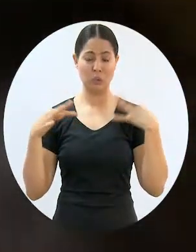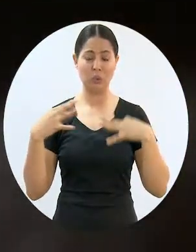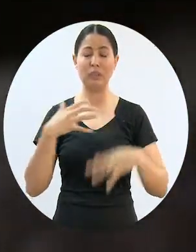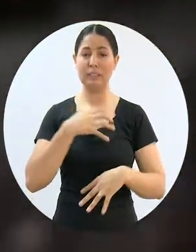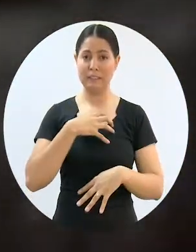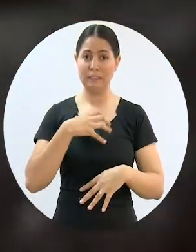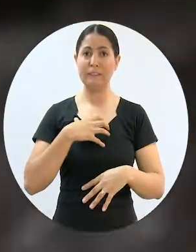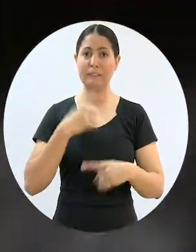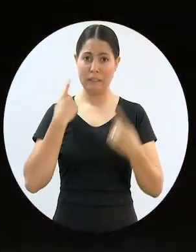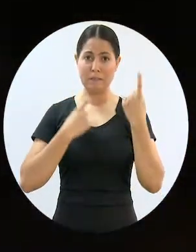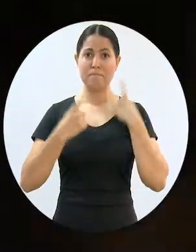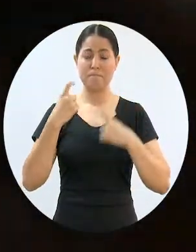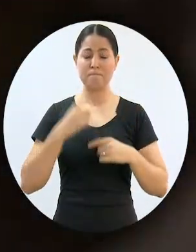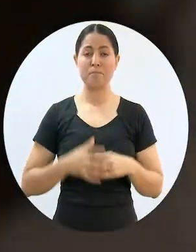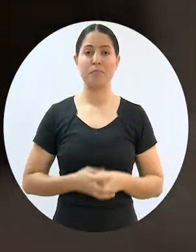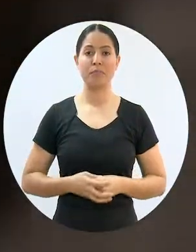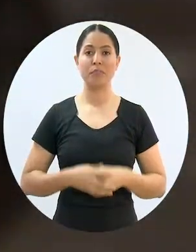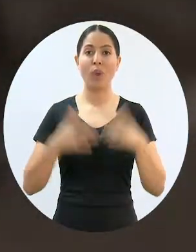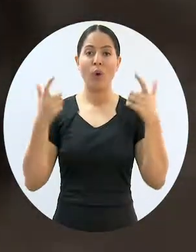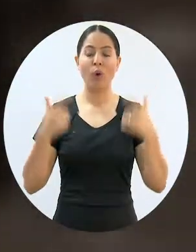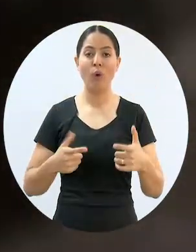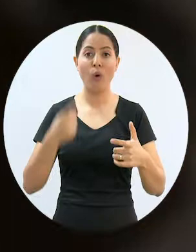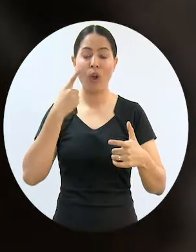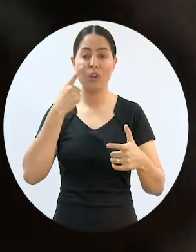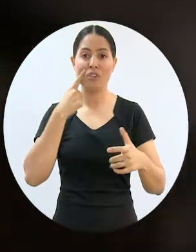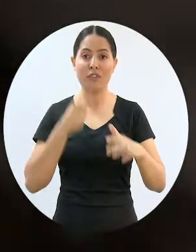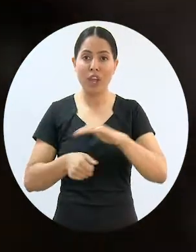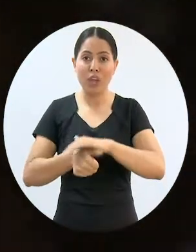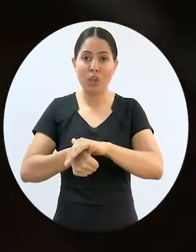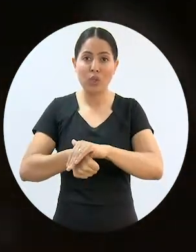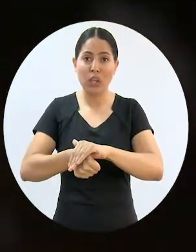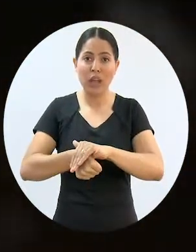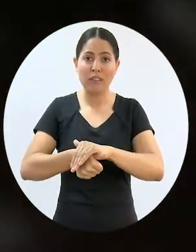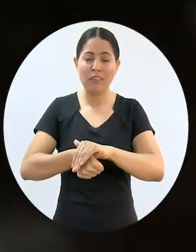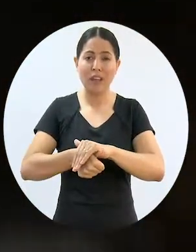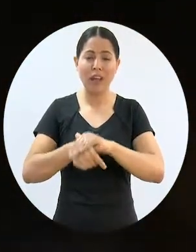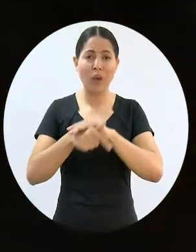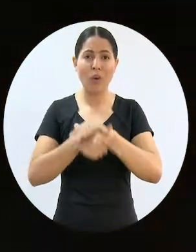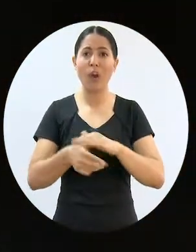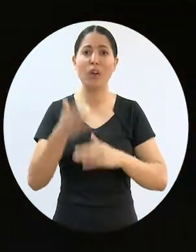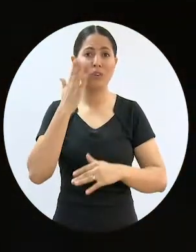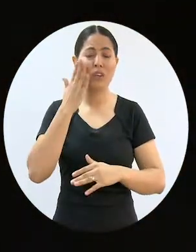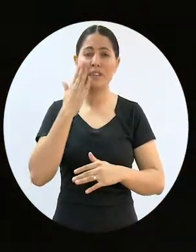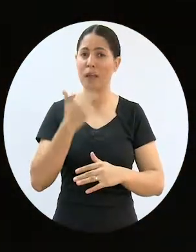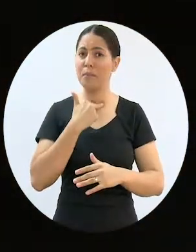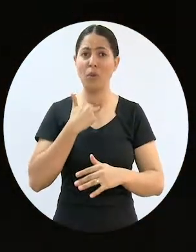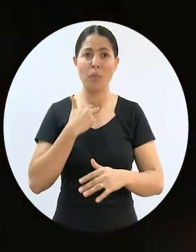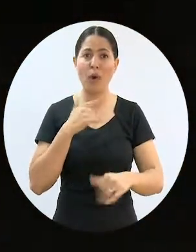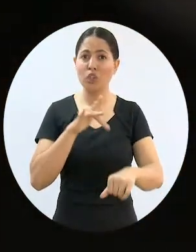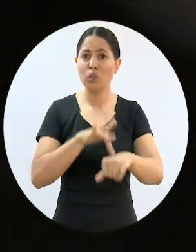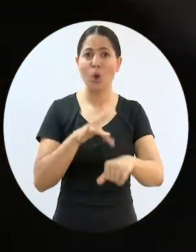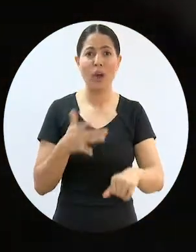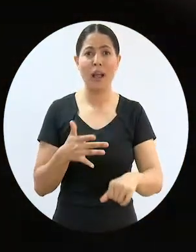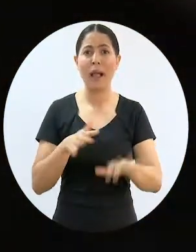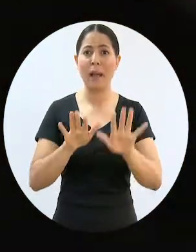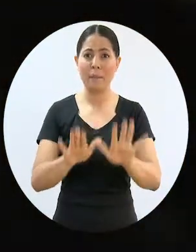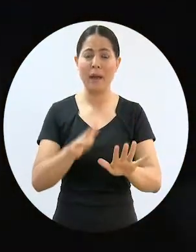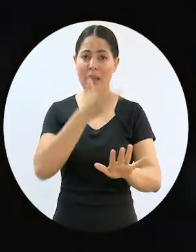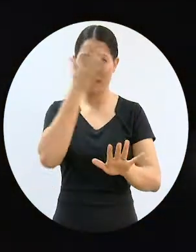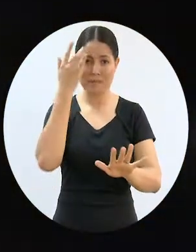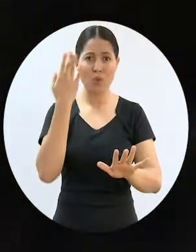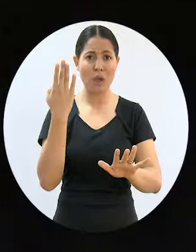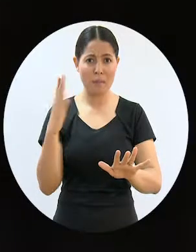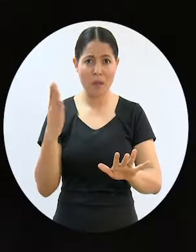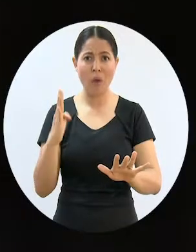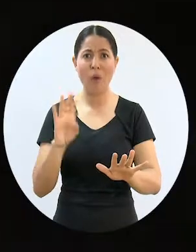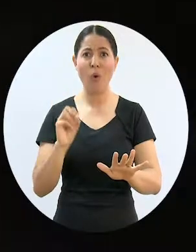monitoramento, encontramos uma tartaruga olhada. Por favor, a gente sabe que não deve tocar. Algum biólogo que esteja aí de plantão, veterinário, diga só o que a gente